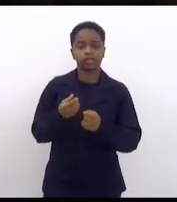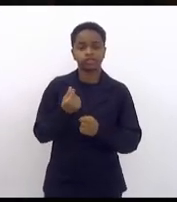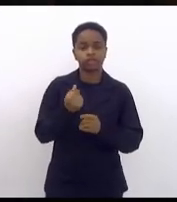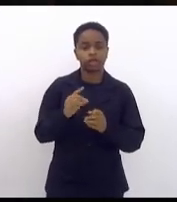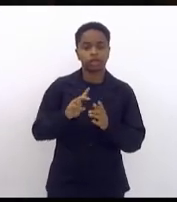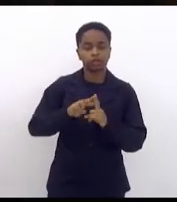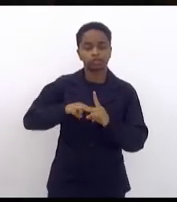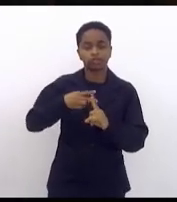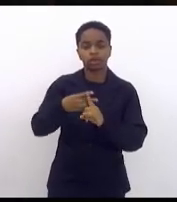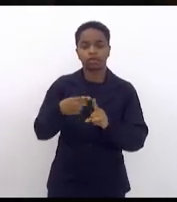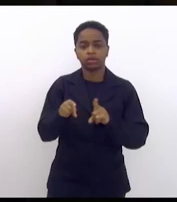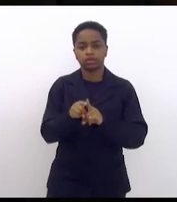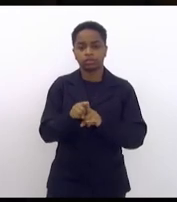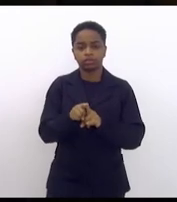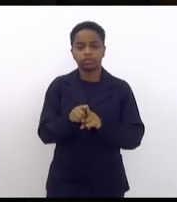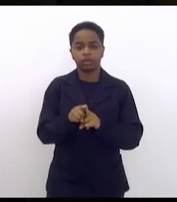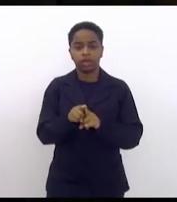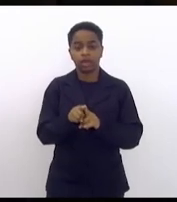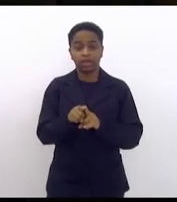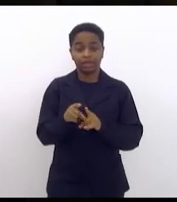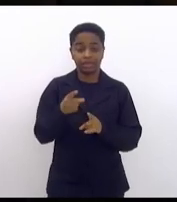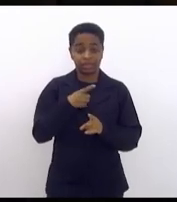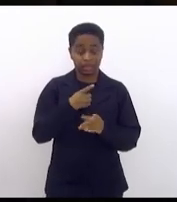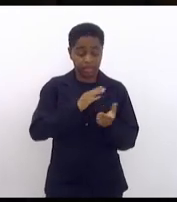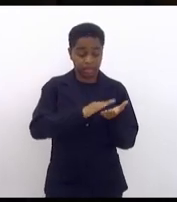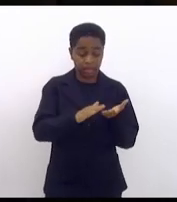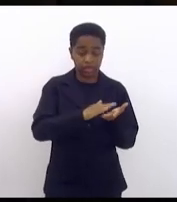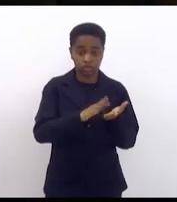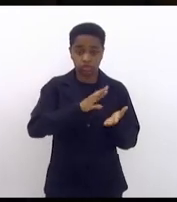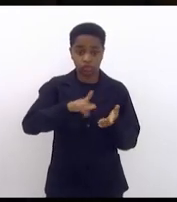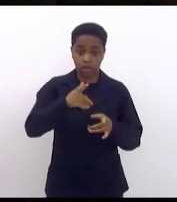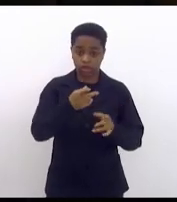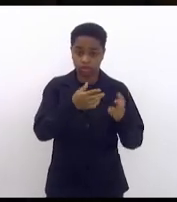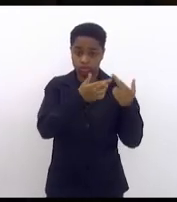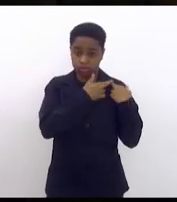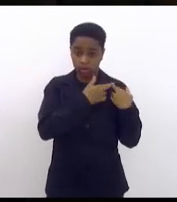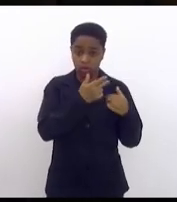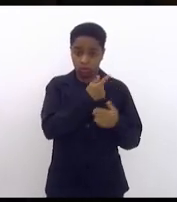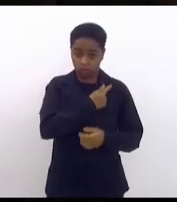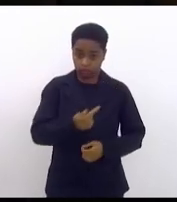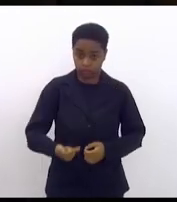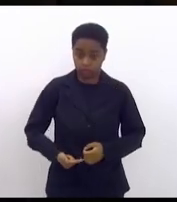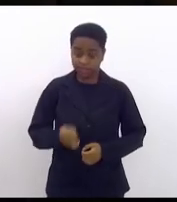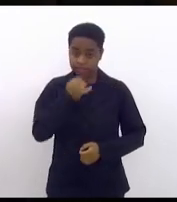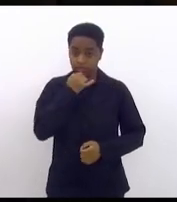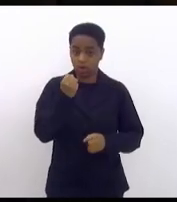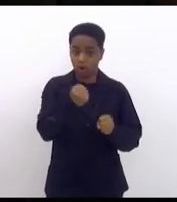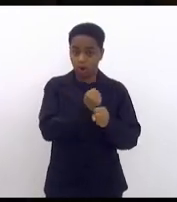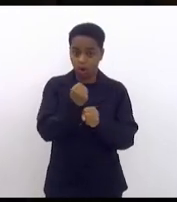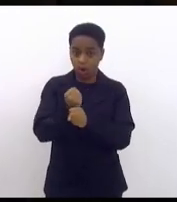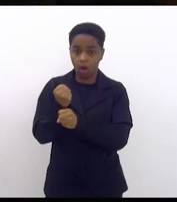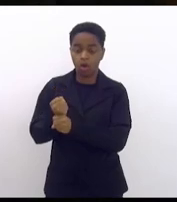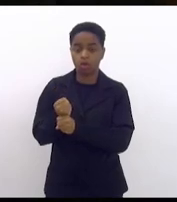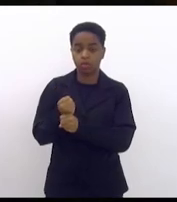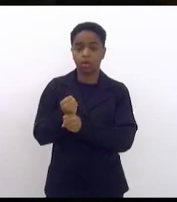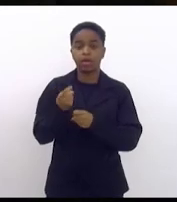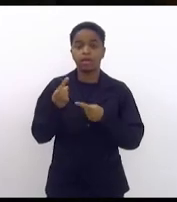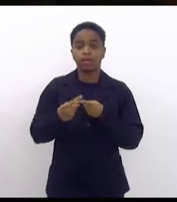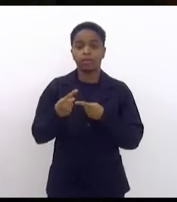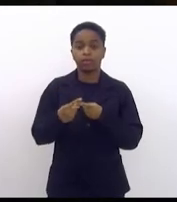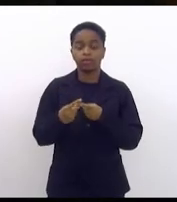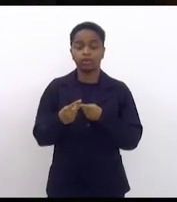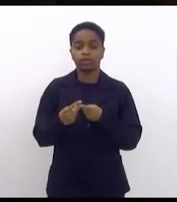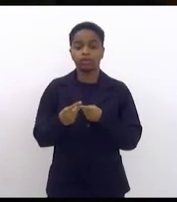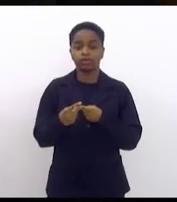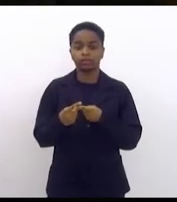trouxe para o governo gastos que não são do governo, como obrinhas que serviram para